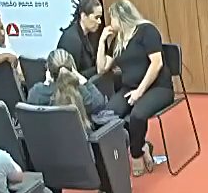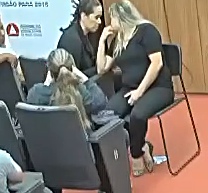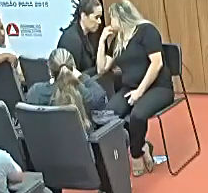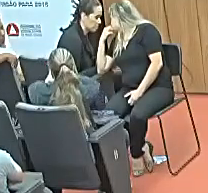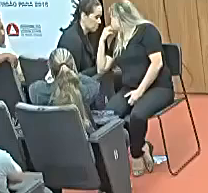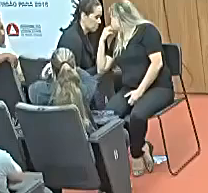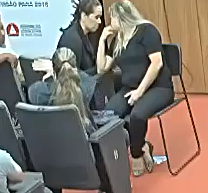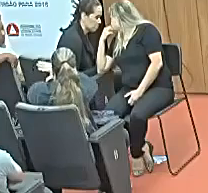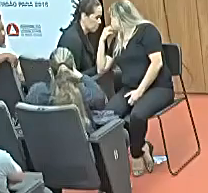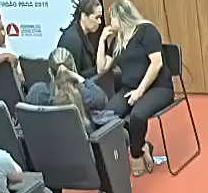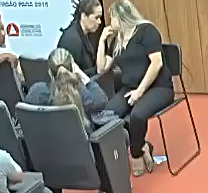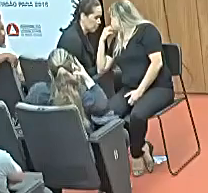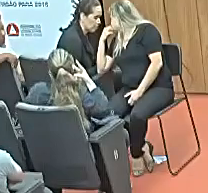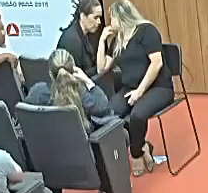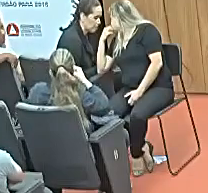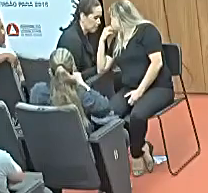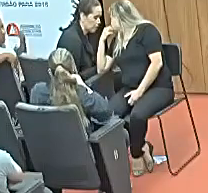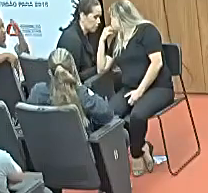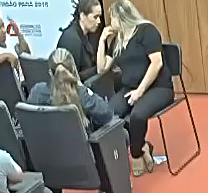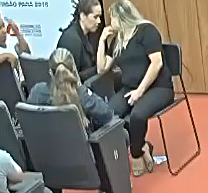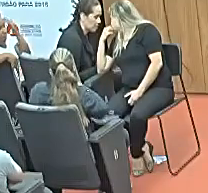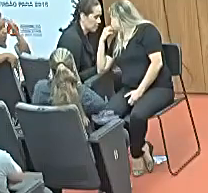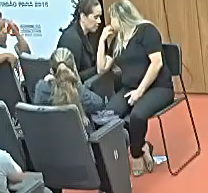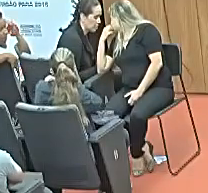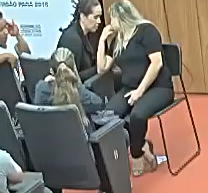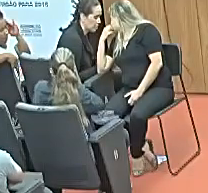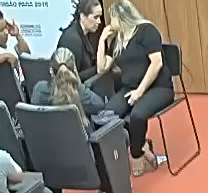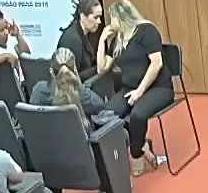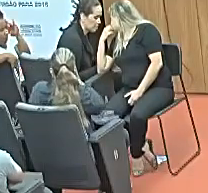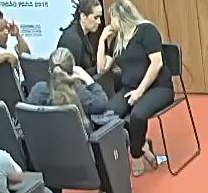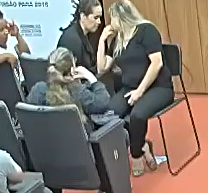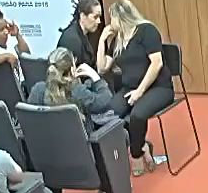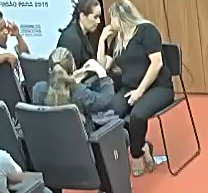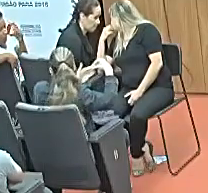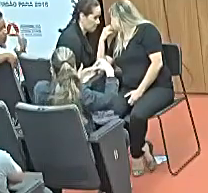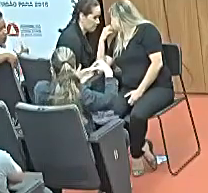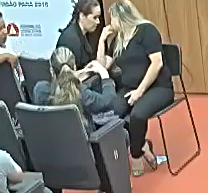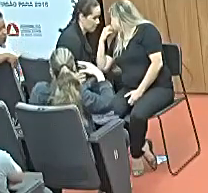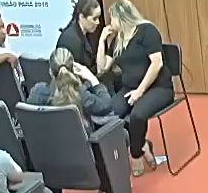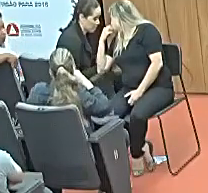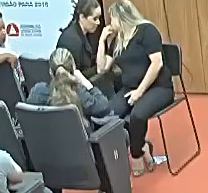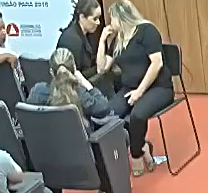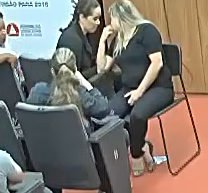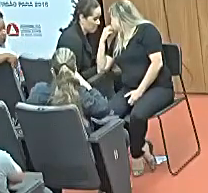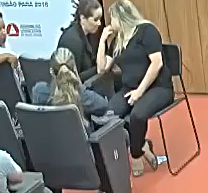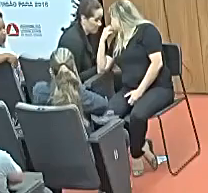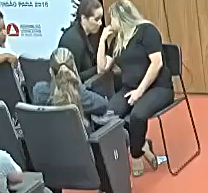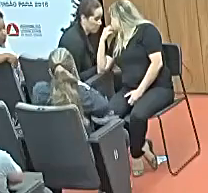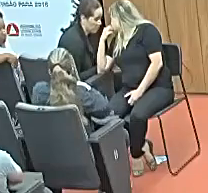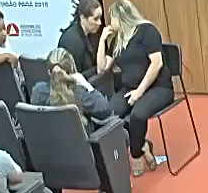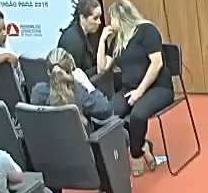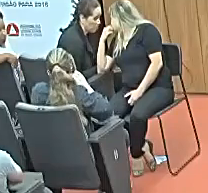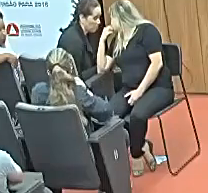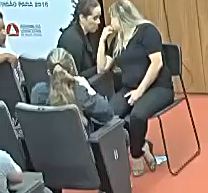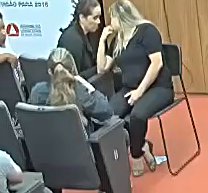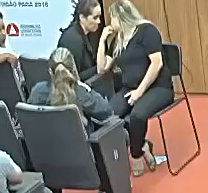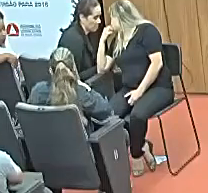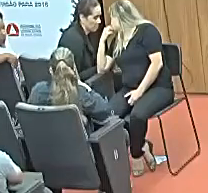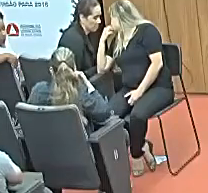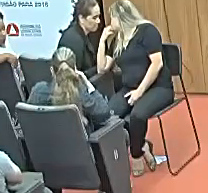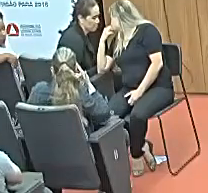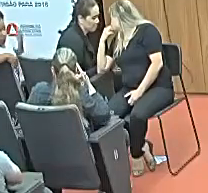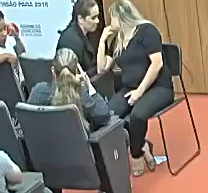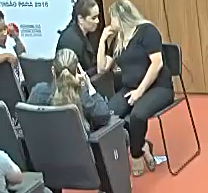detalhe e corrigir um pouco em relação ao transporte escolar que em sabe da dificuldade do problema que teve no